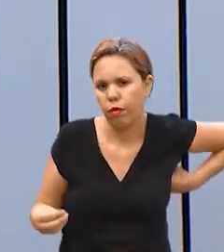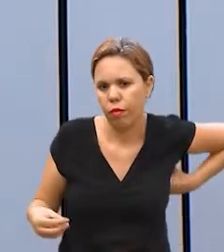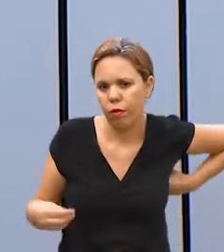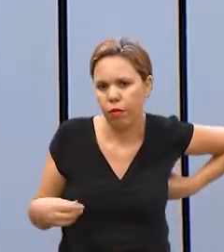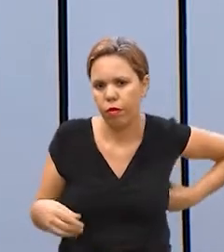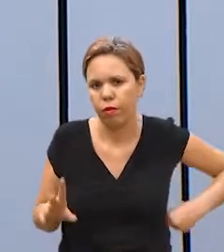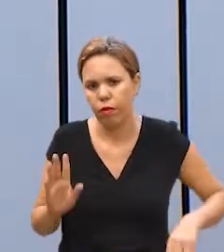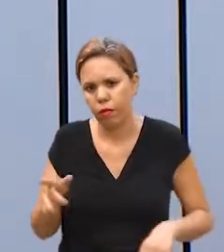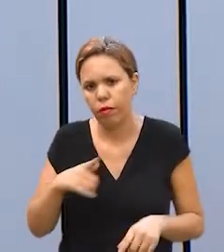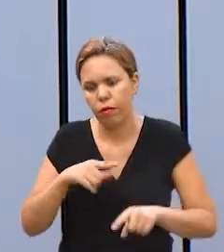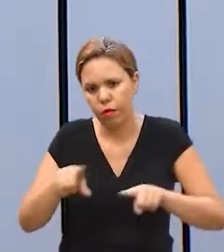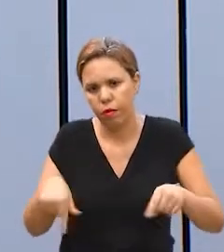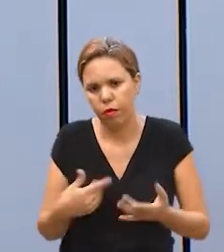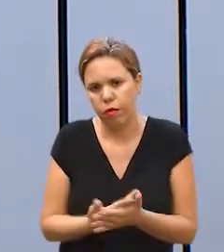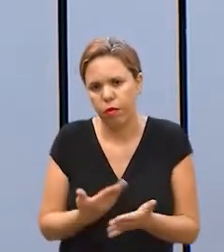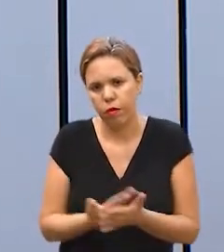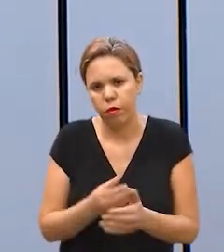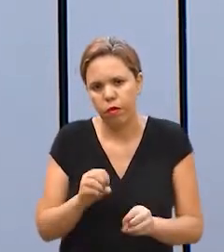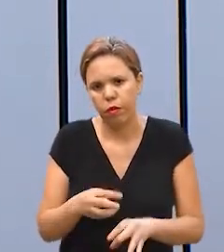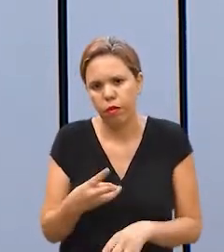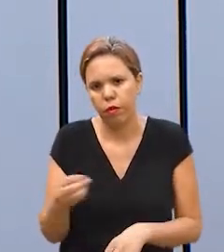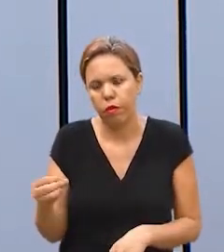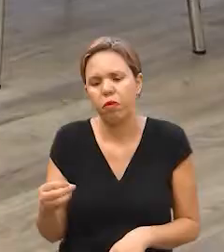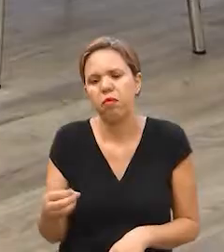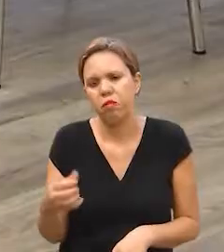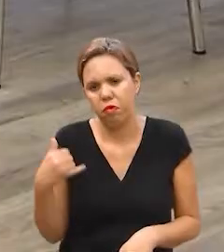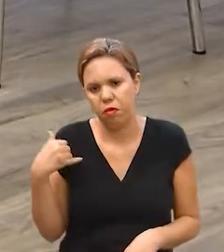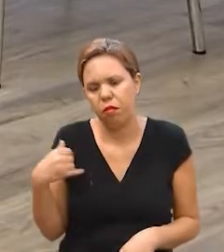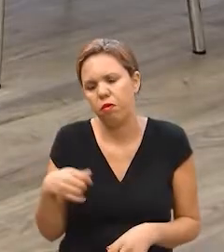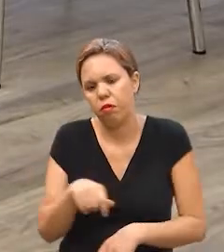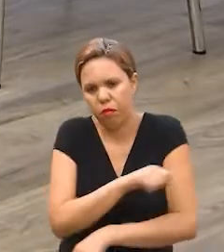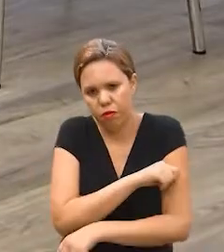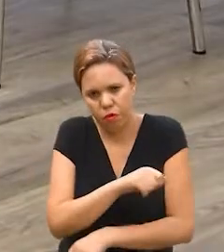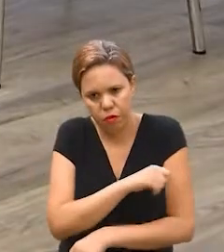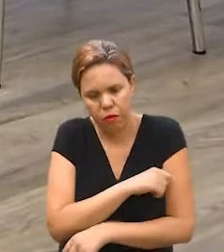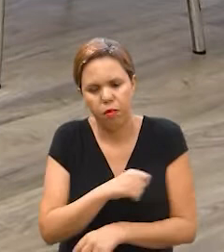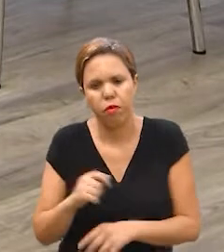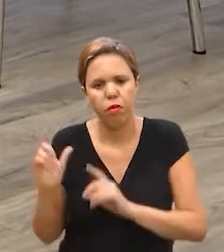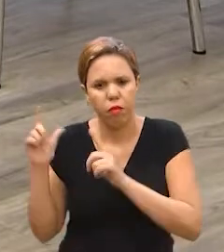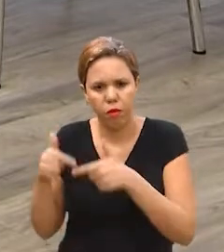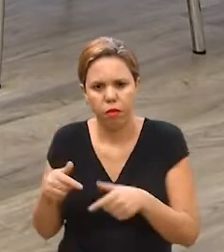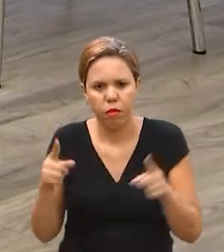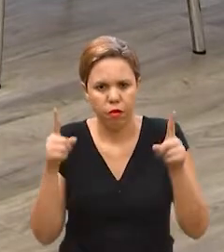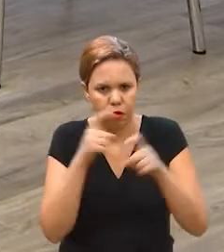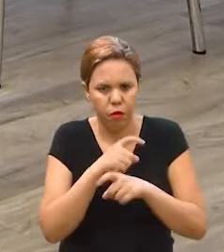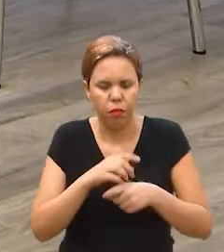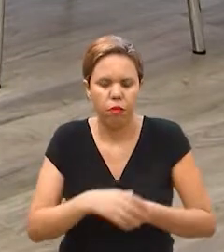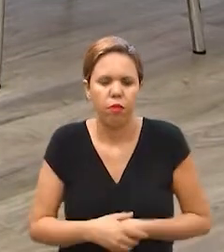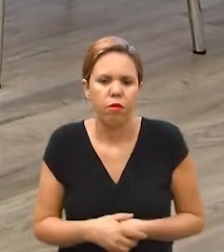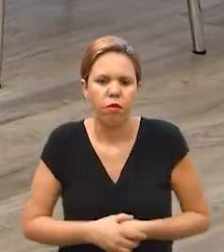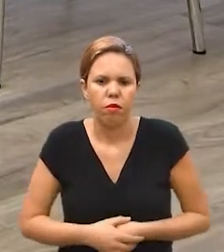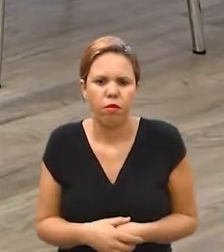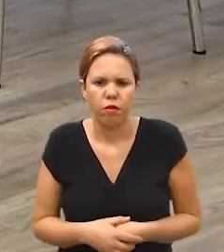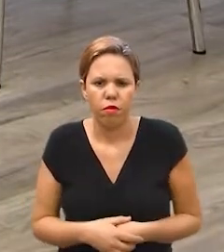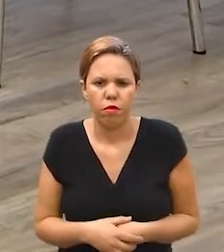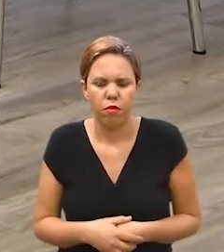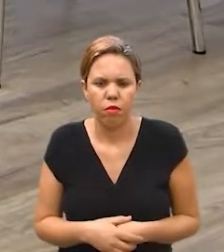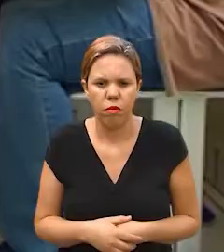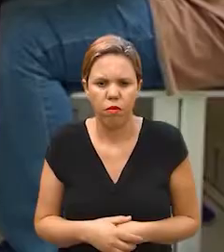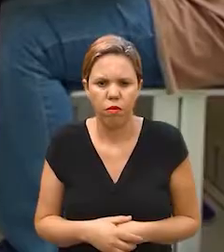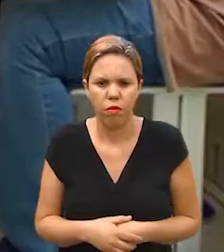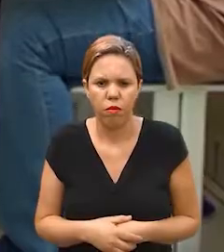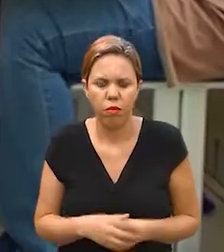eu já estive dentro da sala de aula, 30 alunos no ensino regular já é uma dificuldade, né? Então,